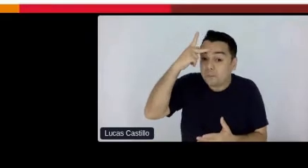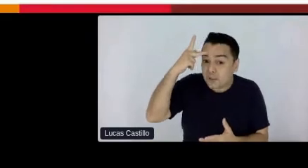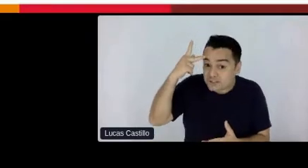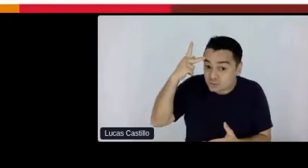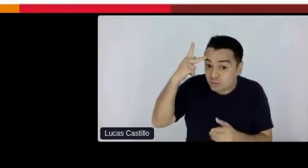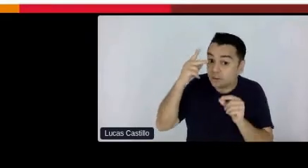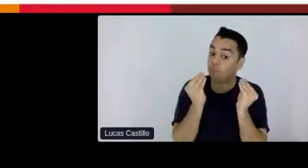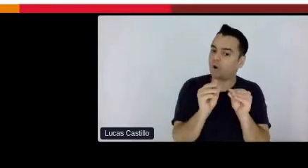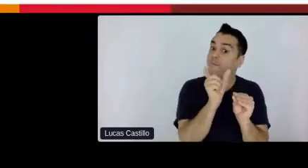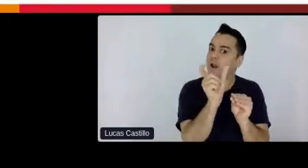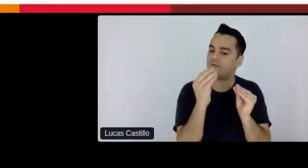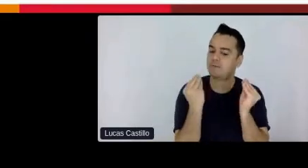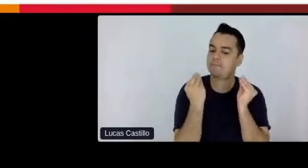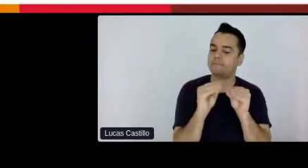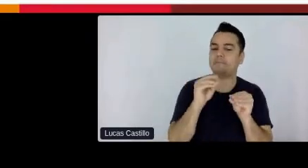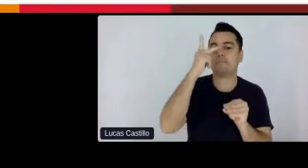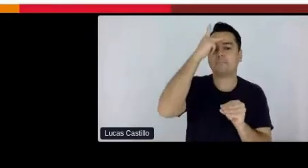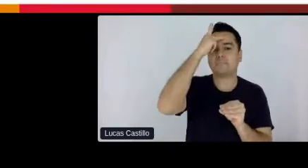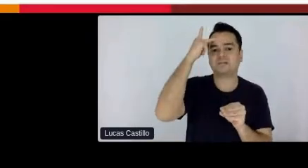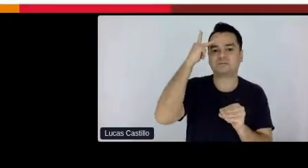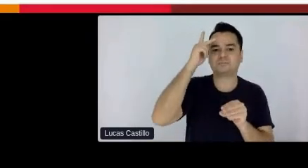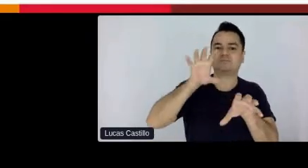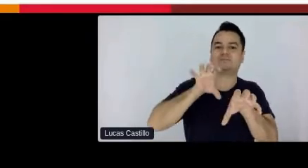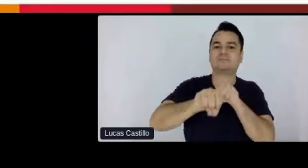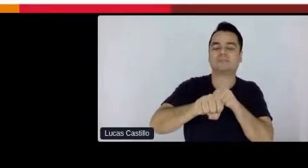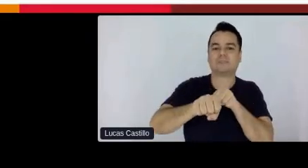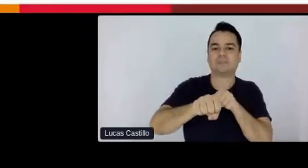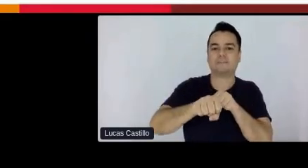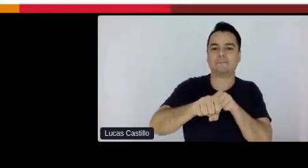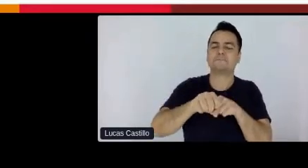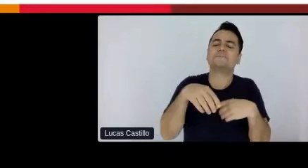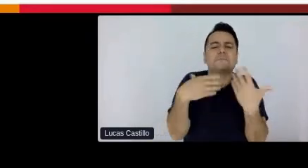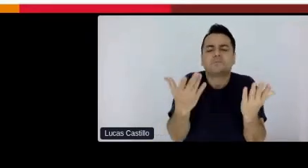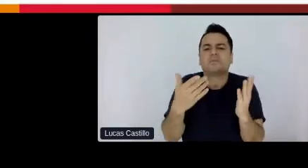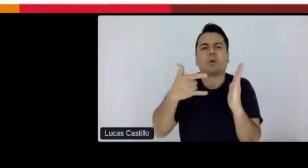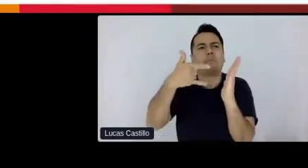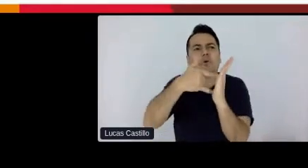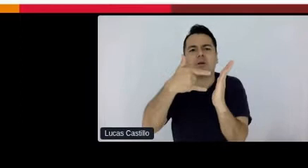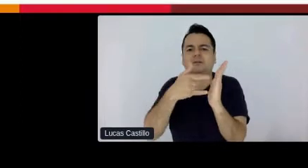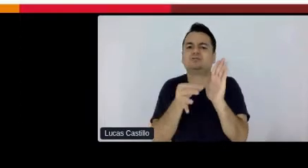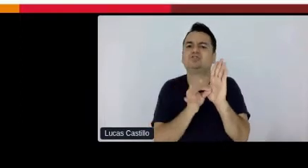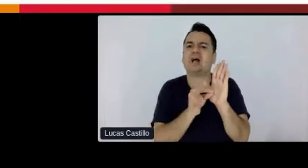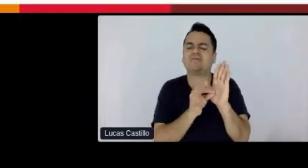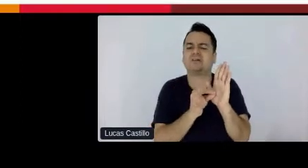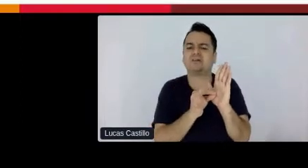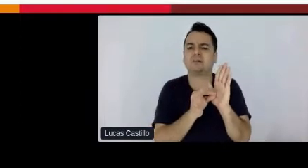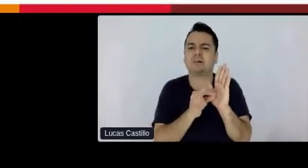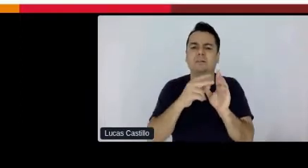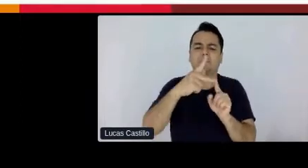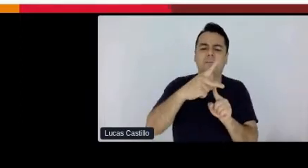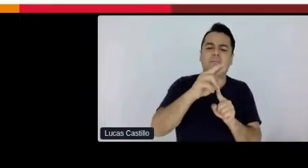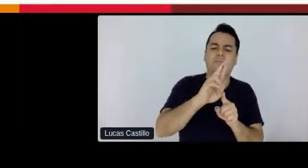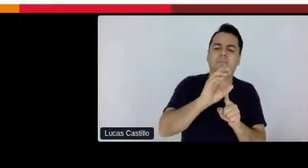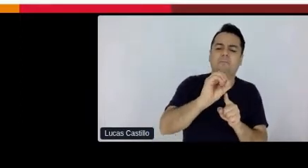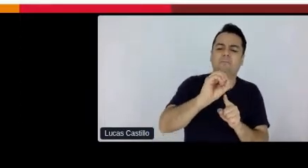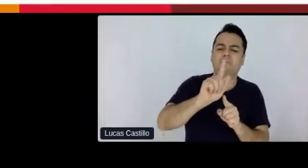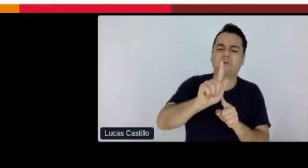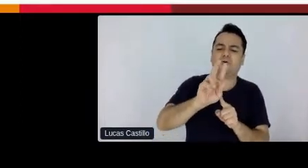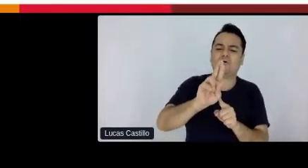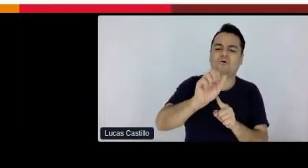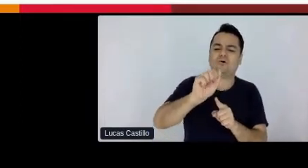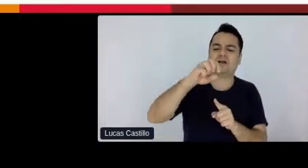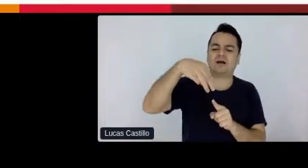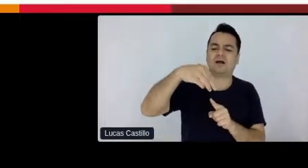engenharia civil? Em vez de você utilizar vaga para programador Java, porque você tentando ser um pouco mais, né,